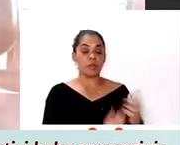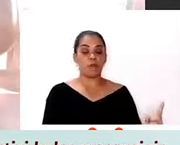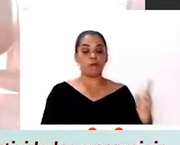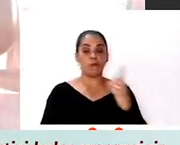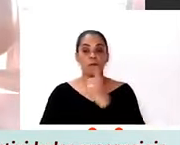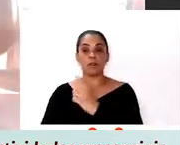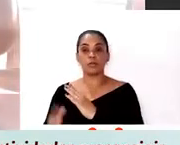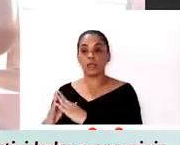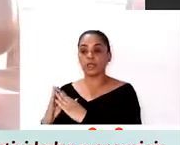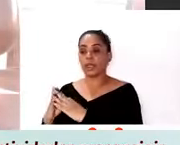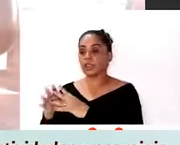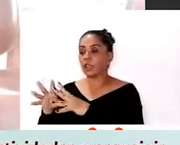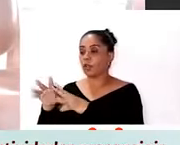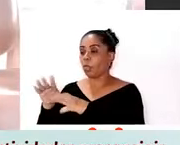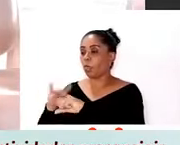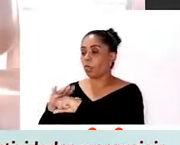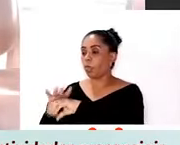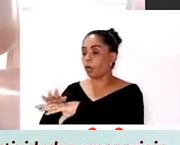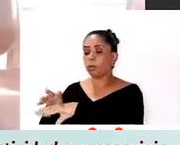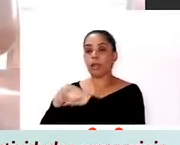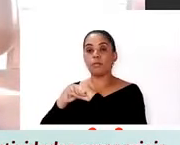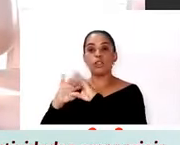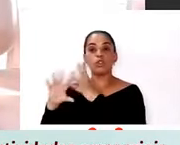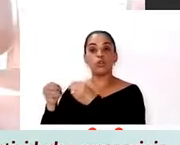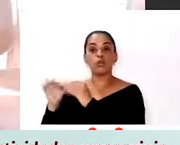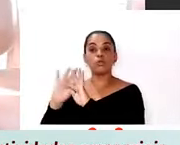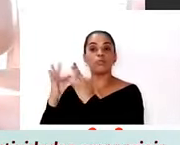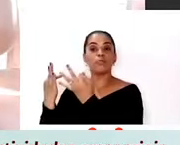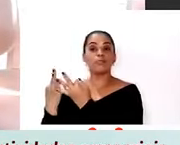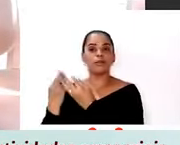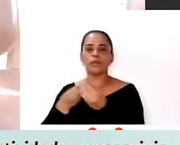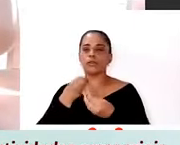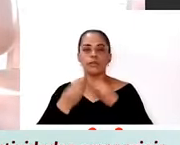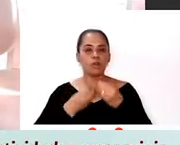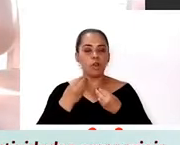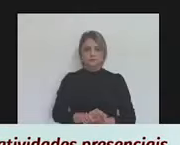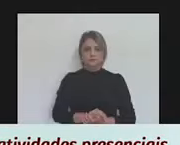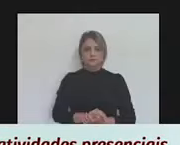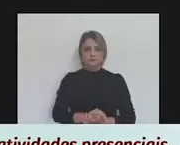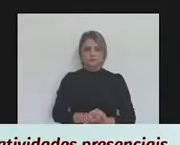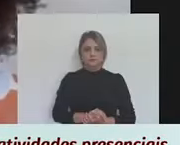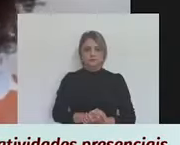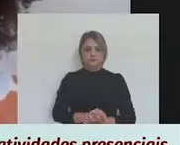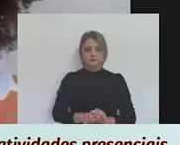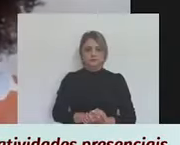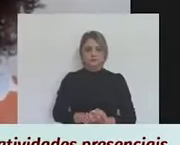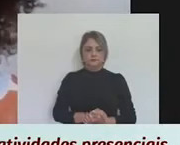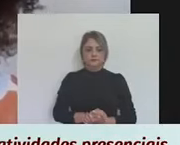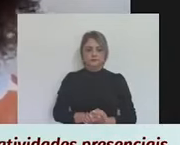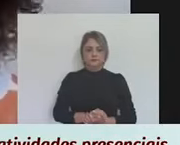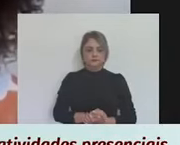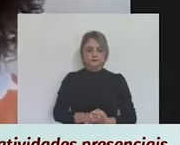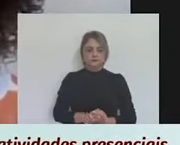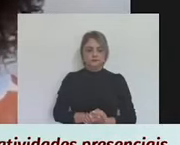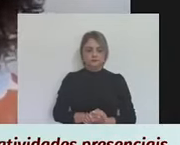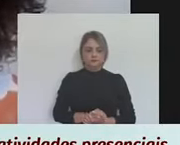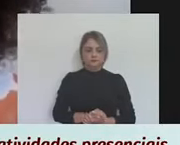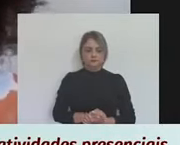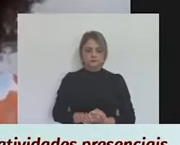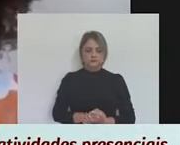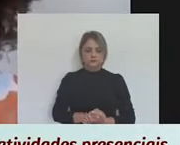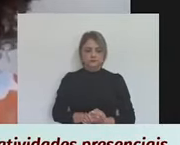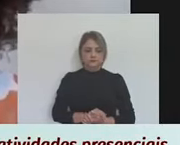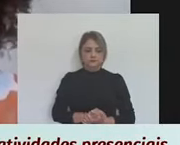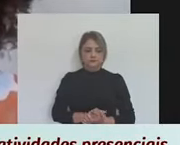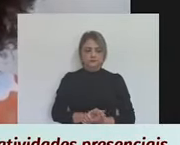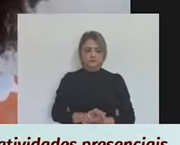para a mãe, passa para o pai, passa para o vô, que é da situação de risco e morre. Em primeiro lugar, eu gostaria de agradecer, em nome